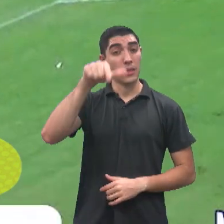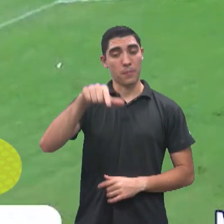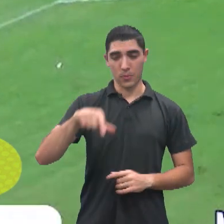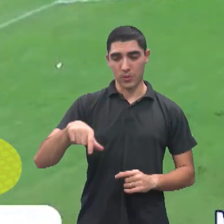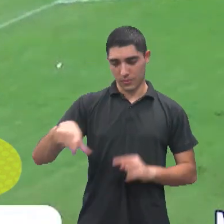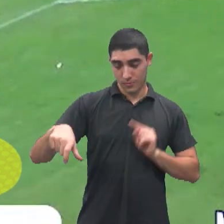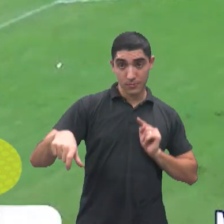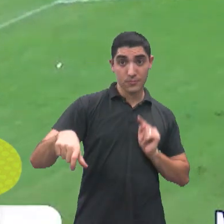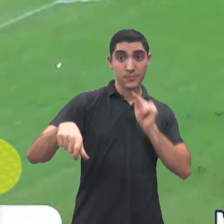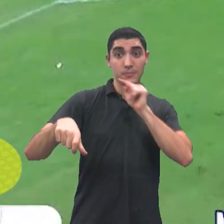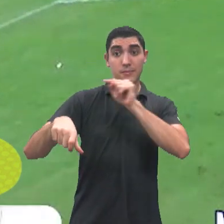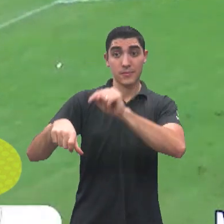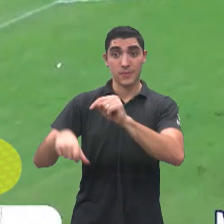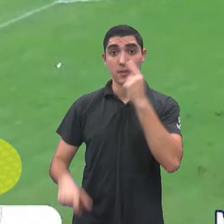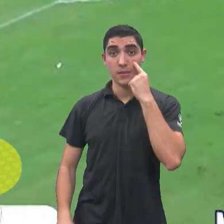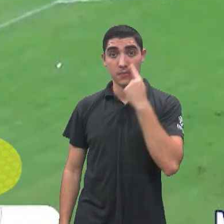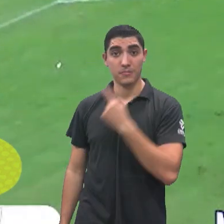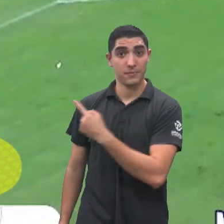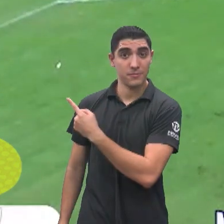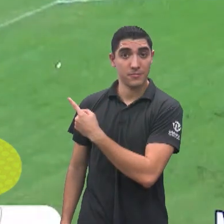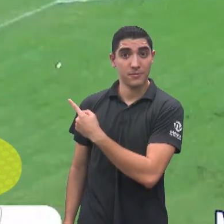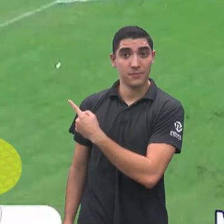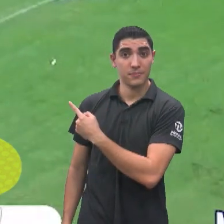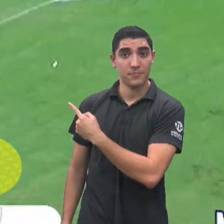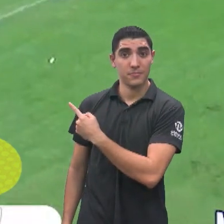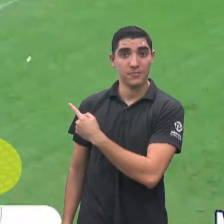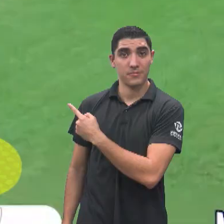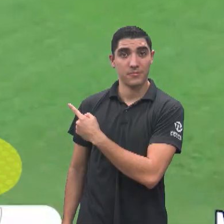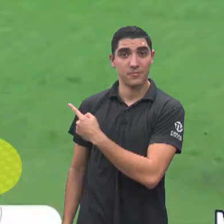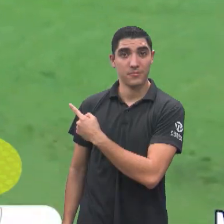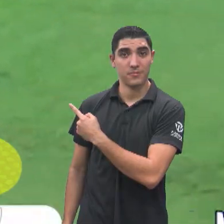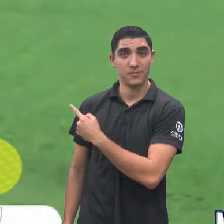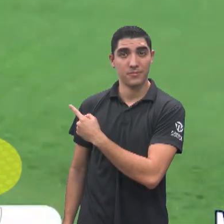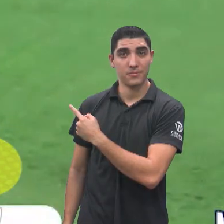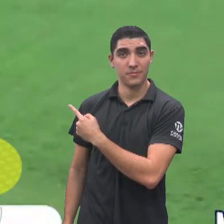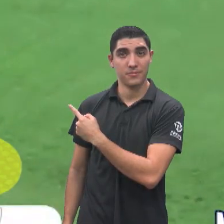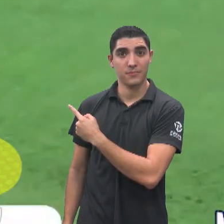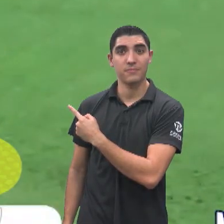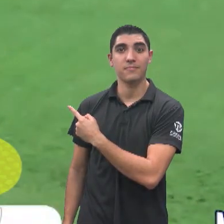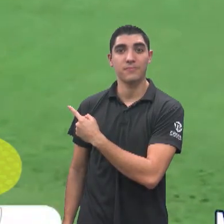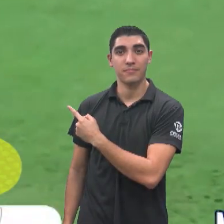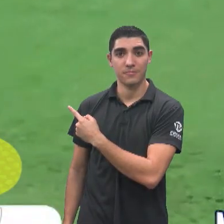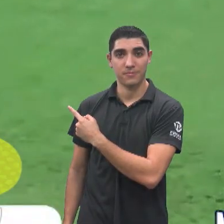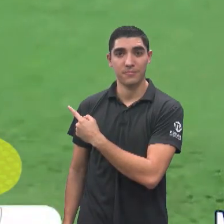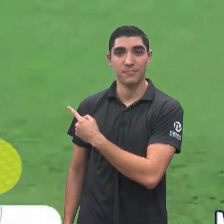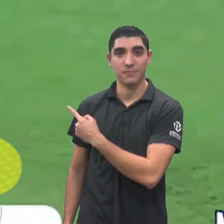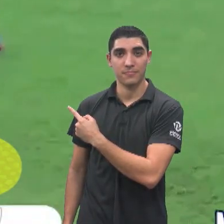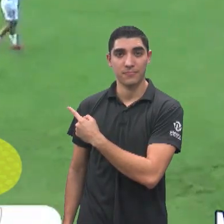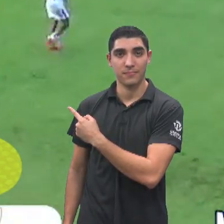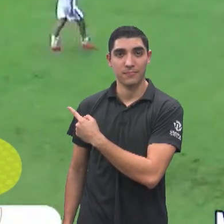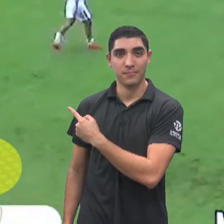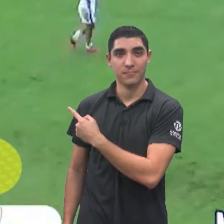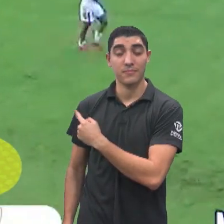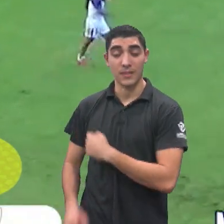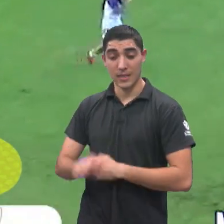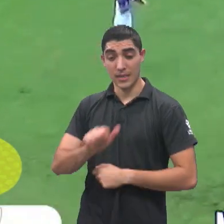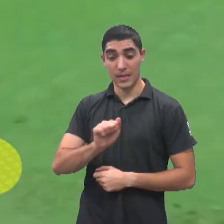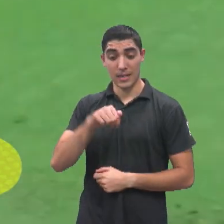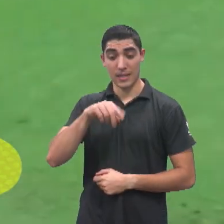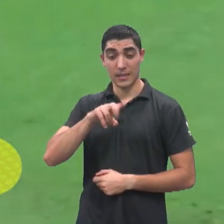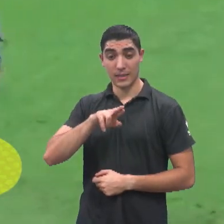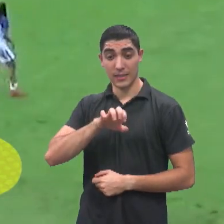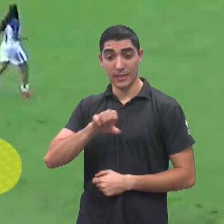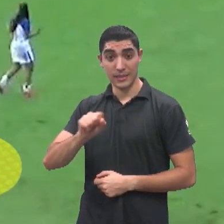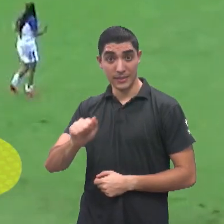tiro de canto dentro da área, a zaga afastou 2 vezes para o meio e depois da bola ajeitada, Andressa Soares mandou o sapato